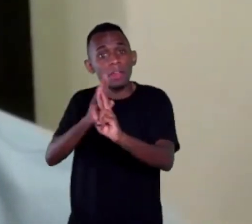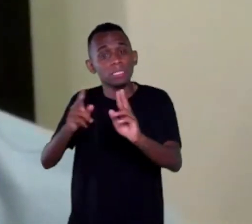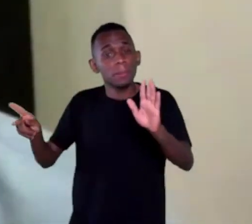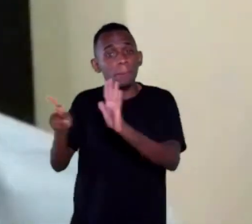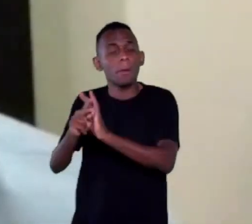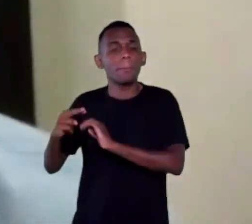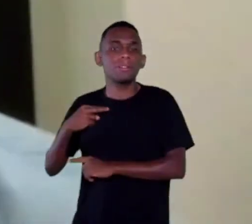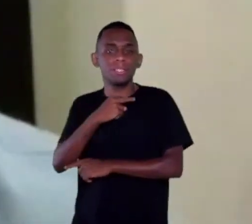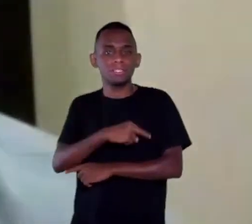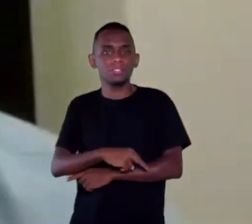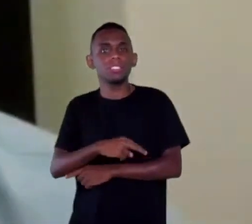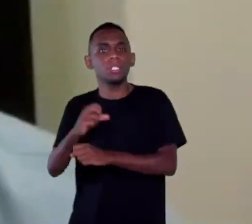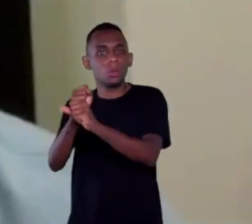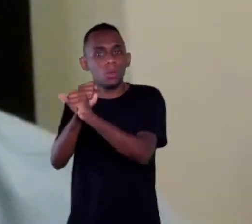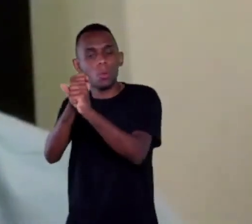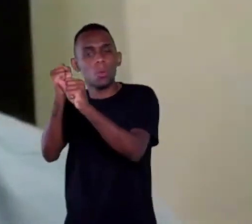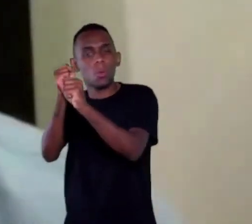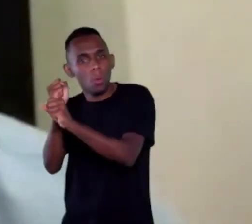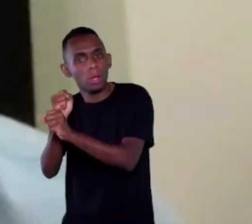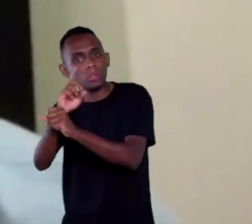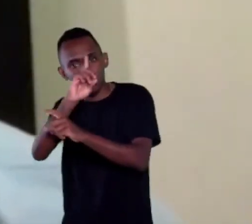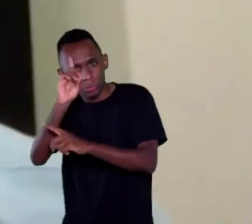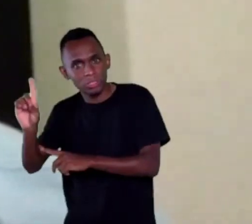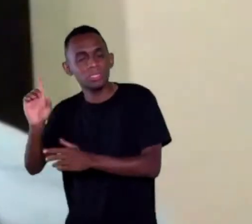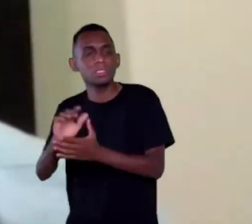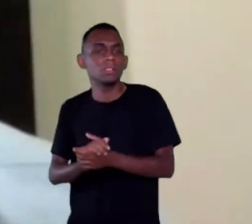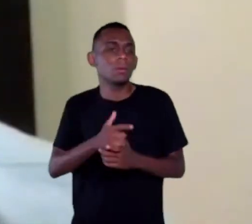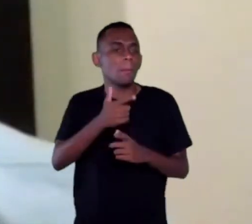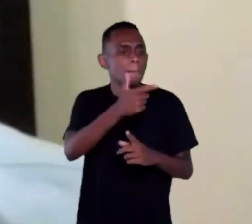é referente a um zodíaco, ele mata.